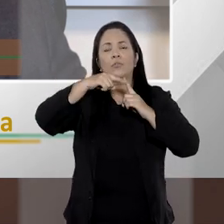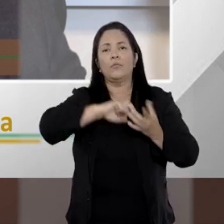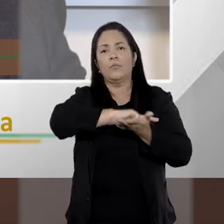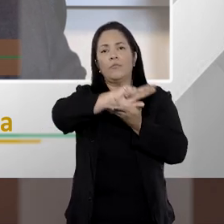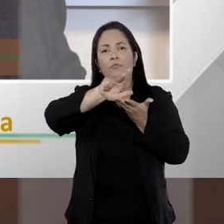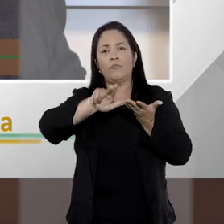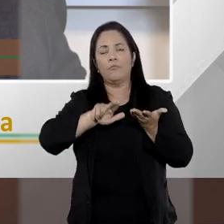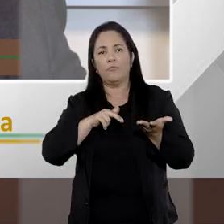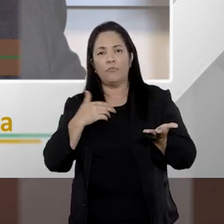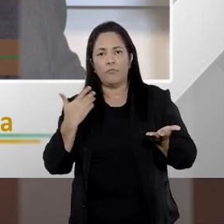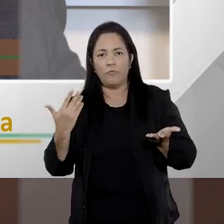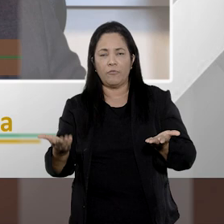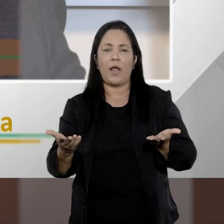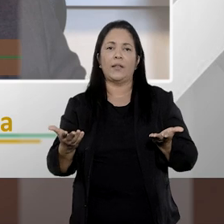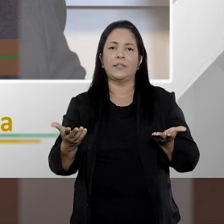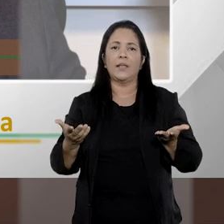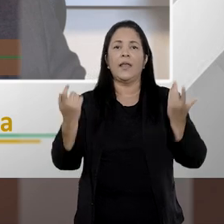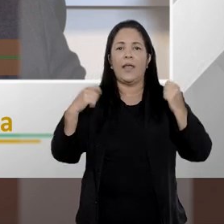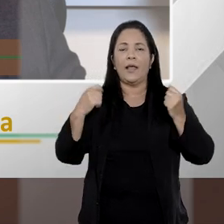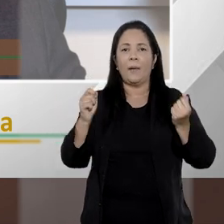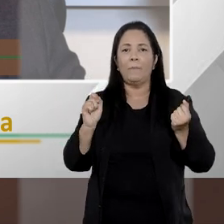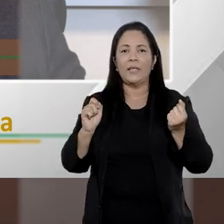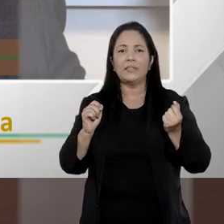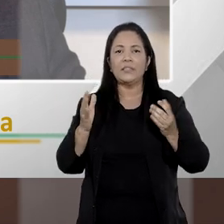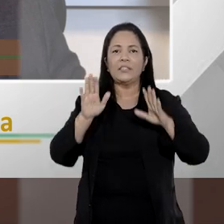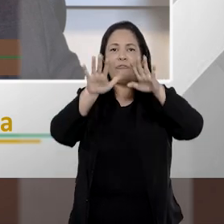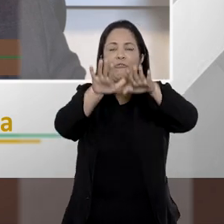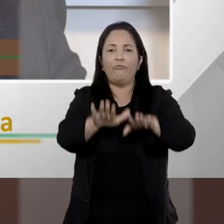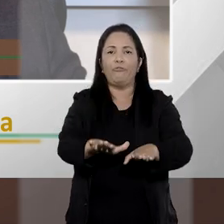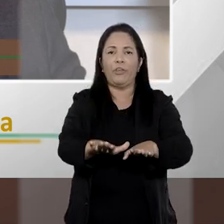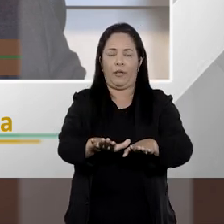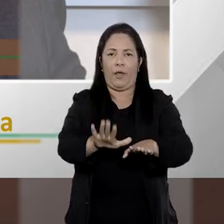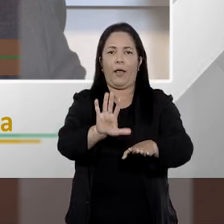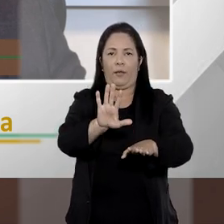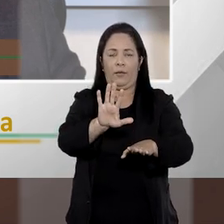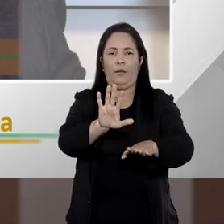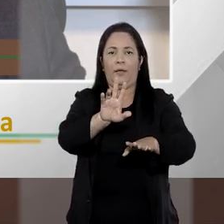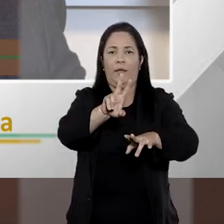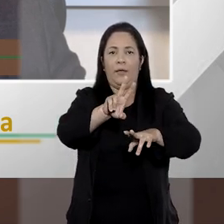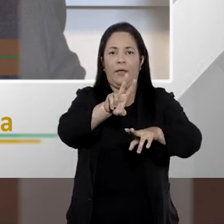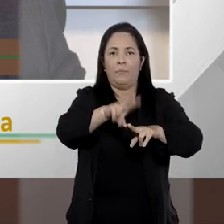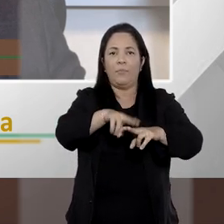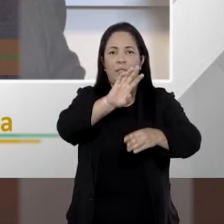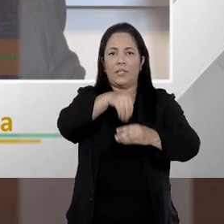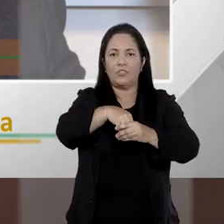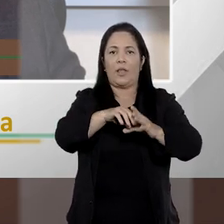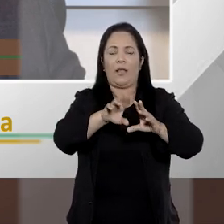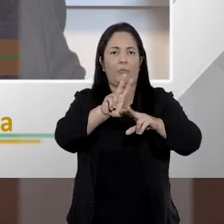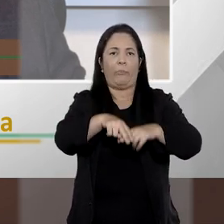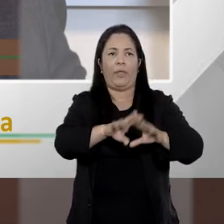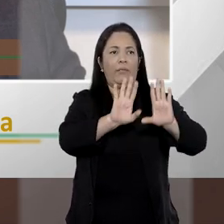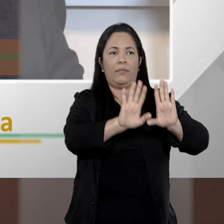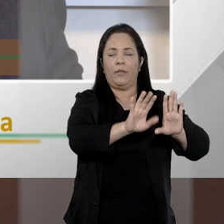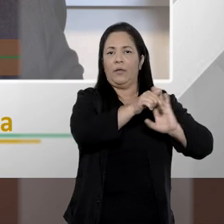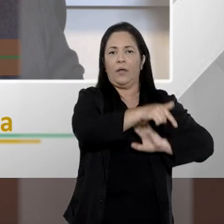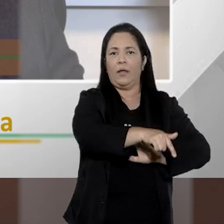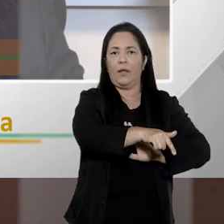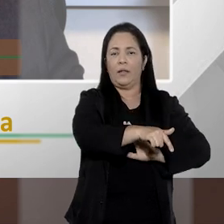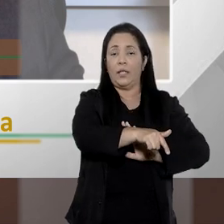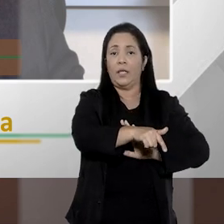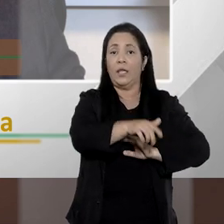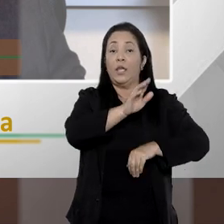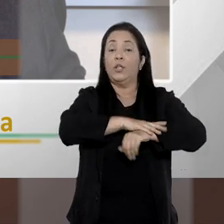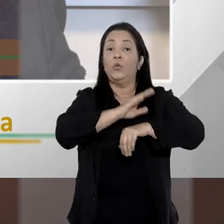tão somente de recolhimento em período noturno ou de final de semana. A jurisprudência do STJ reconhece que tanto no caso de